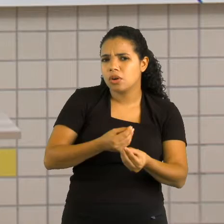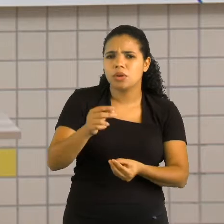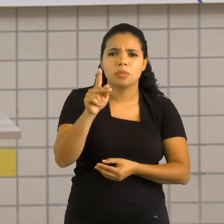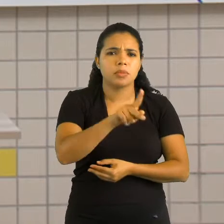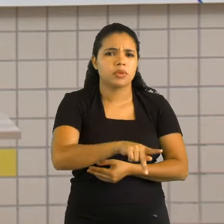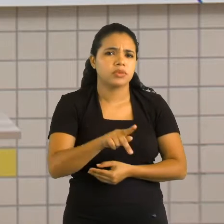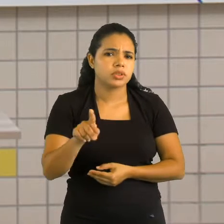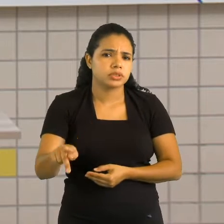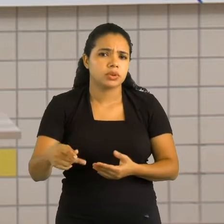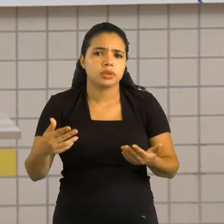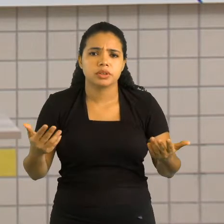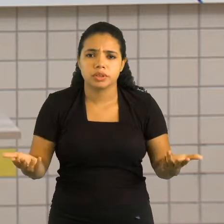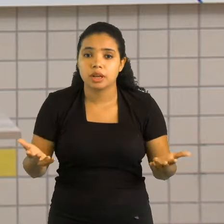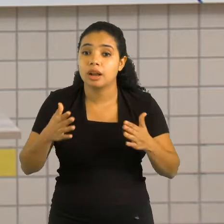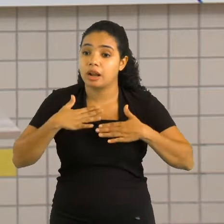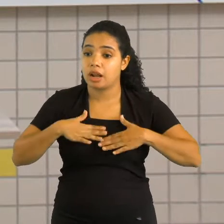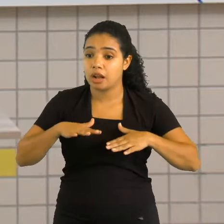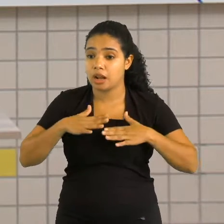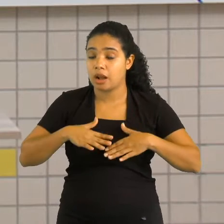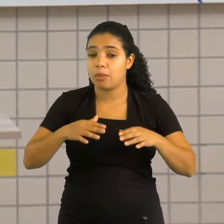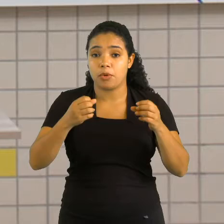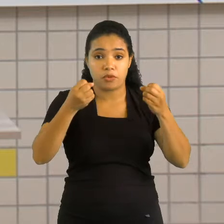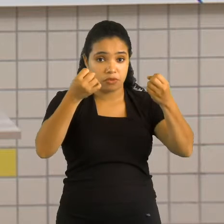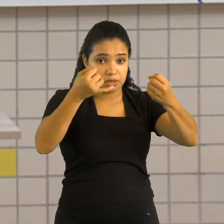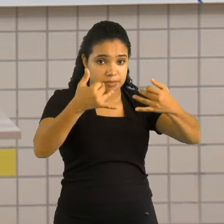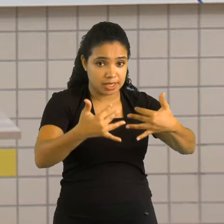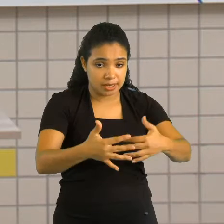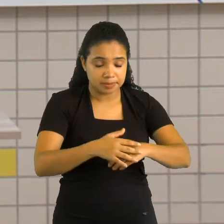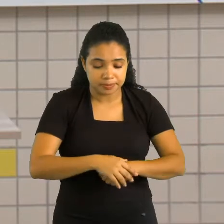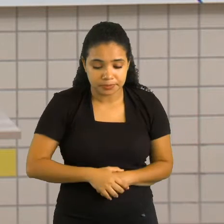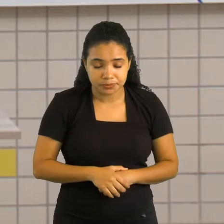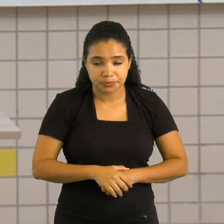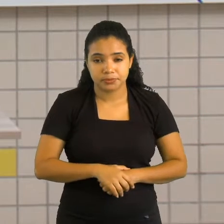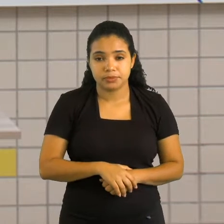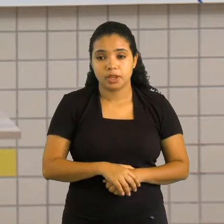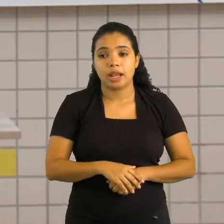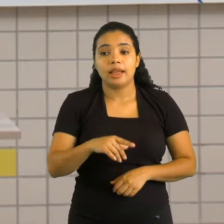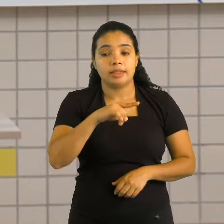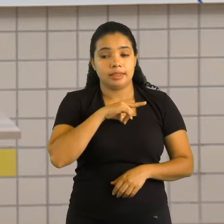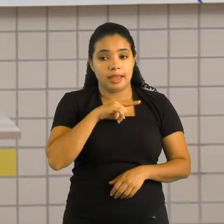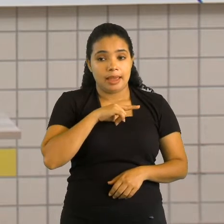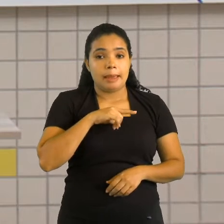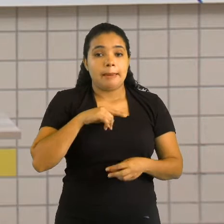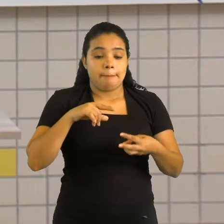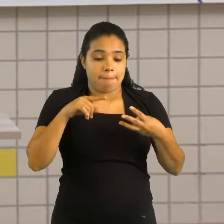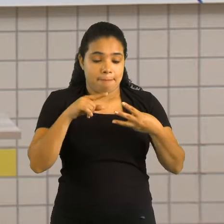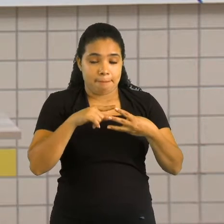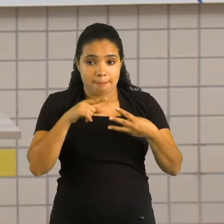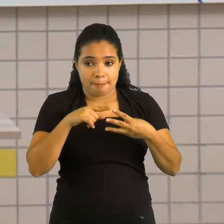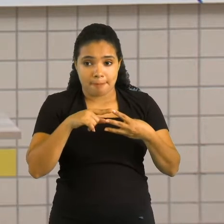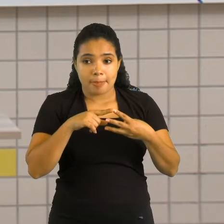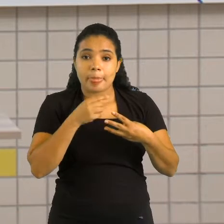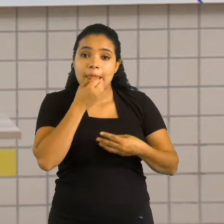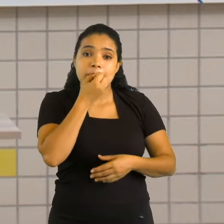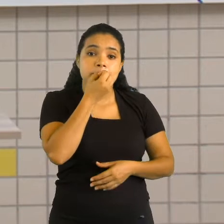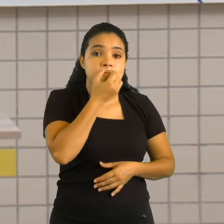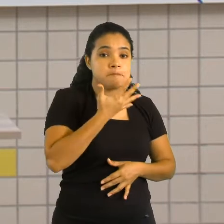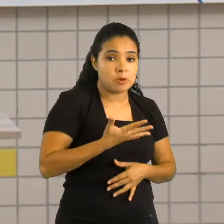professora? Calma, eu vou explicar. Nós temos os micro-organismos